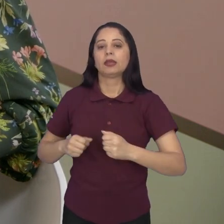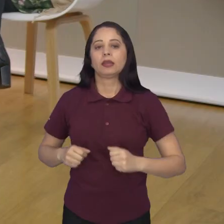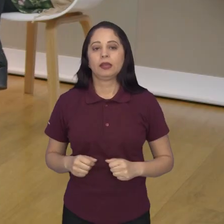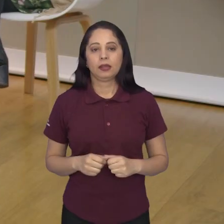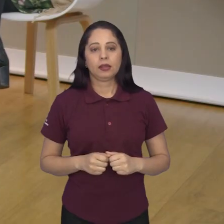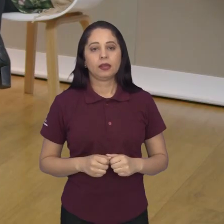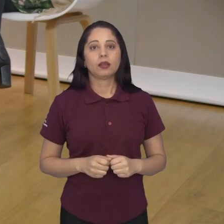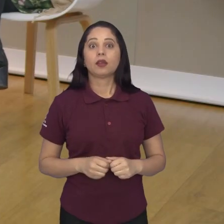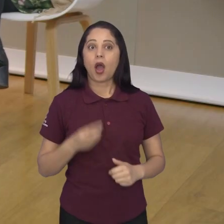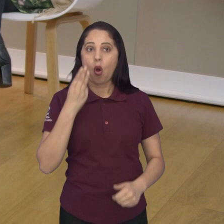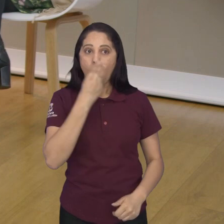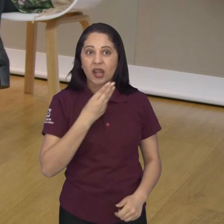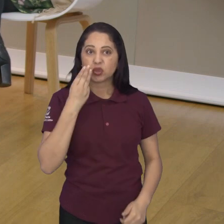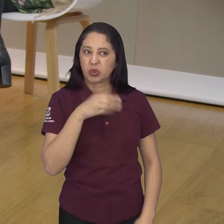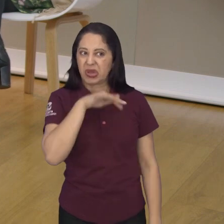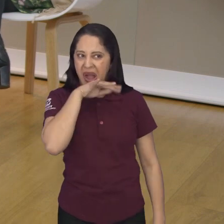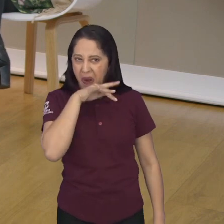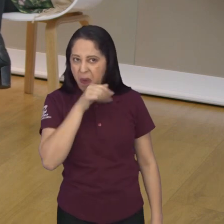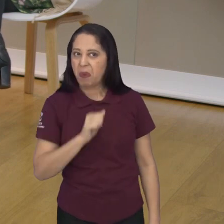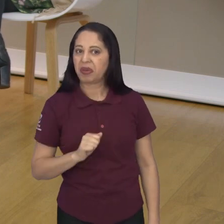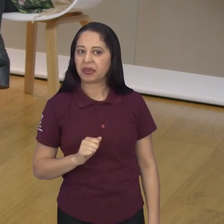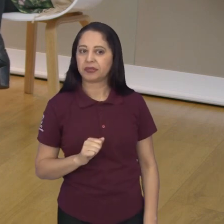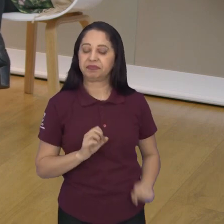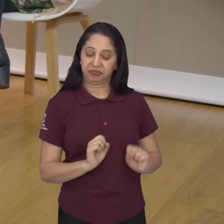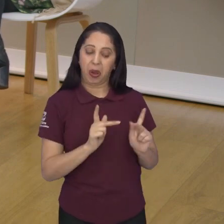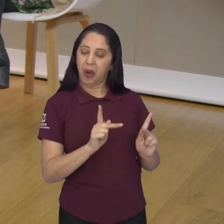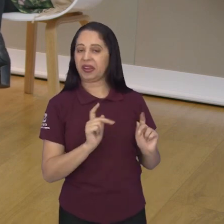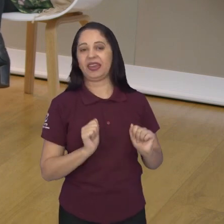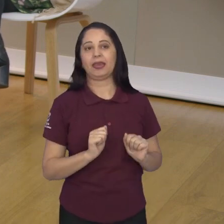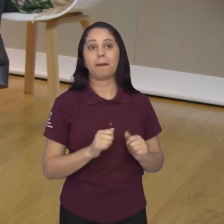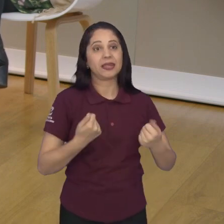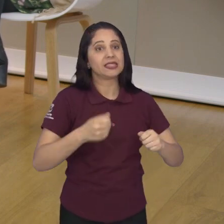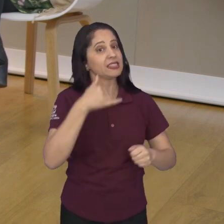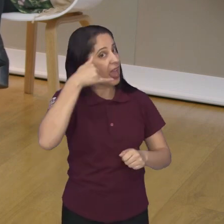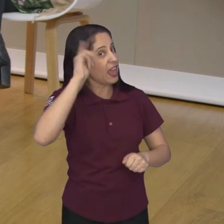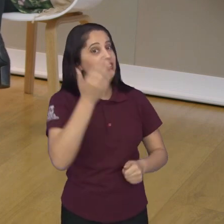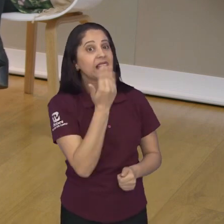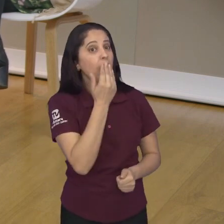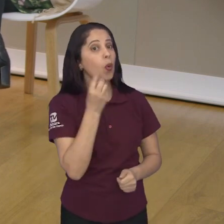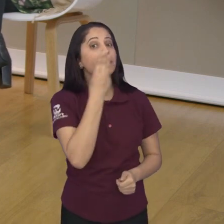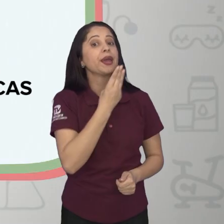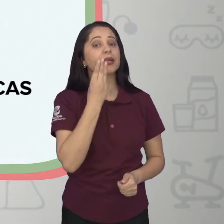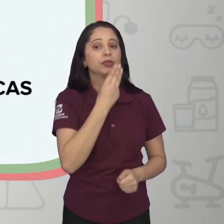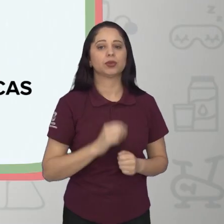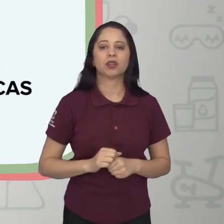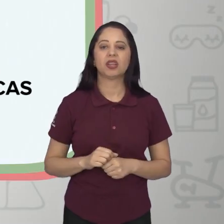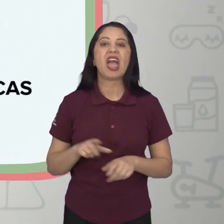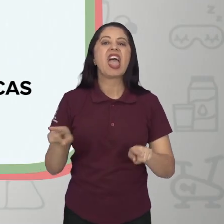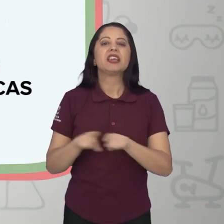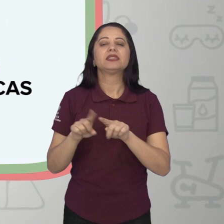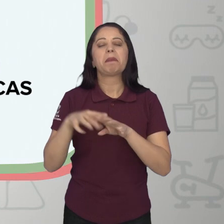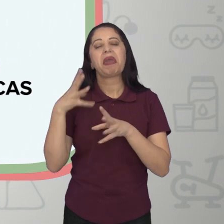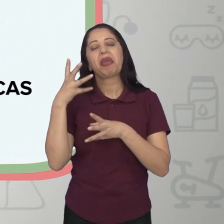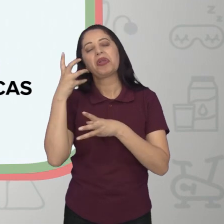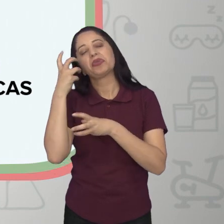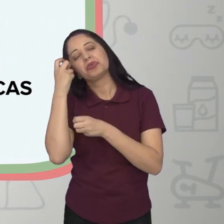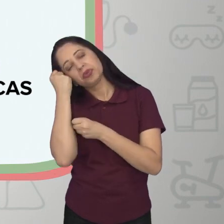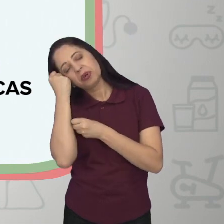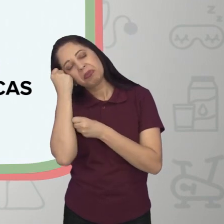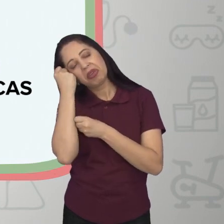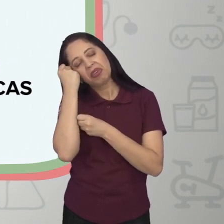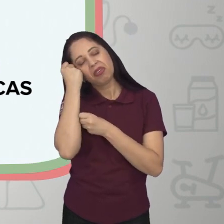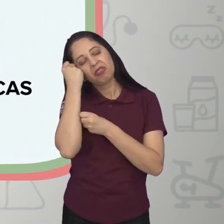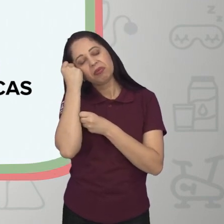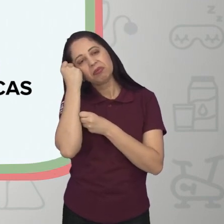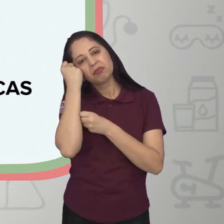mais importante. Açúcar vilão sempre, meu Deus. Sempre. Mas tudo bem, vamos cortar o açúcar. Dormir pouco também influencia no cuidado